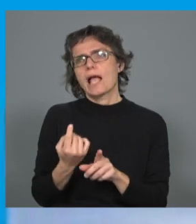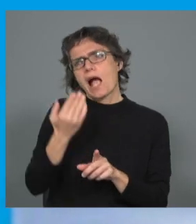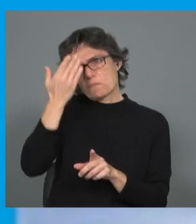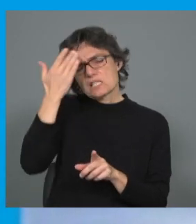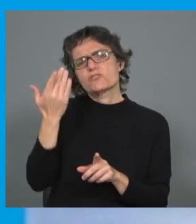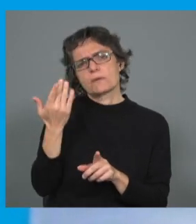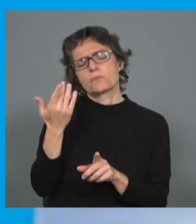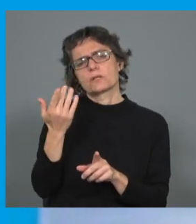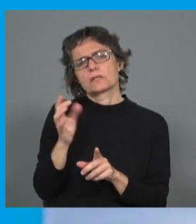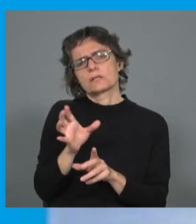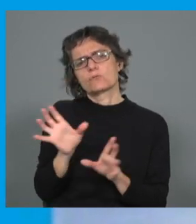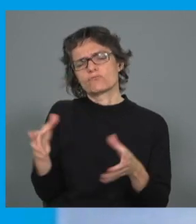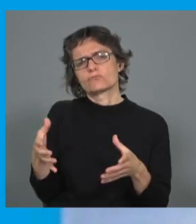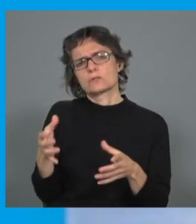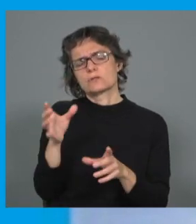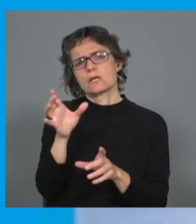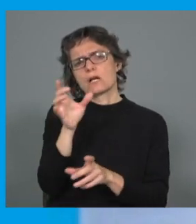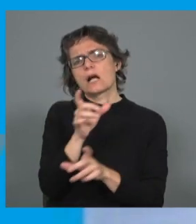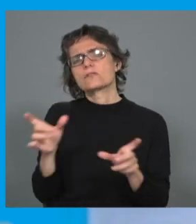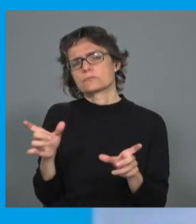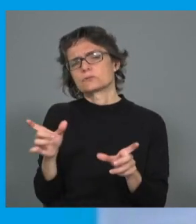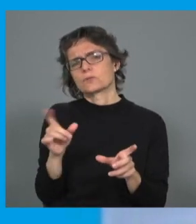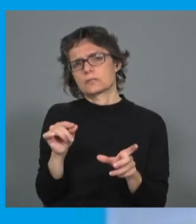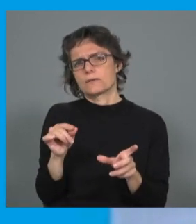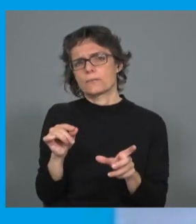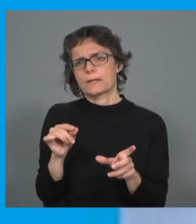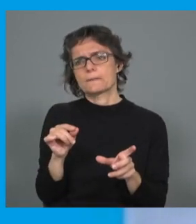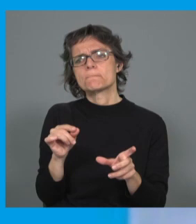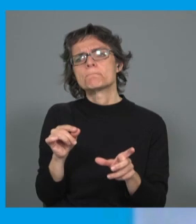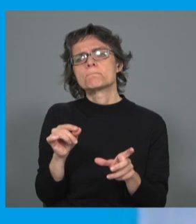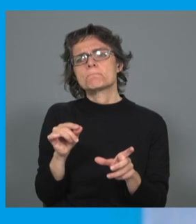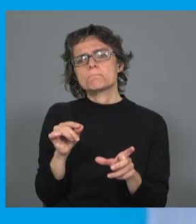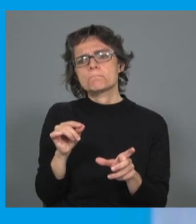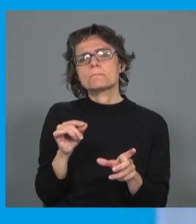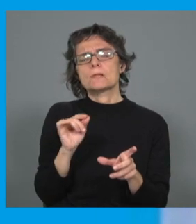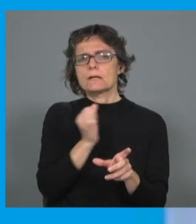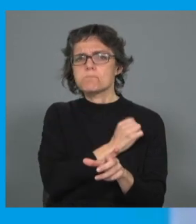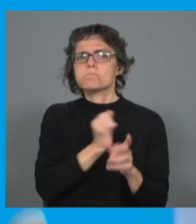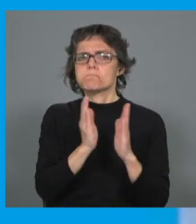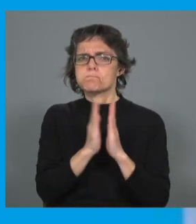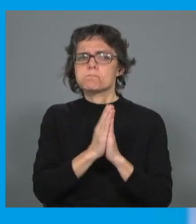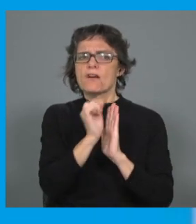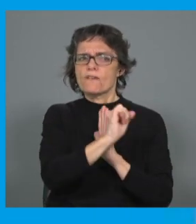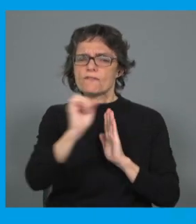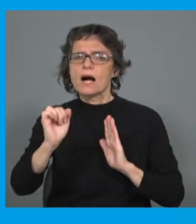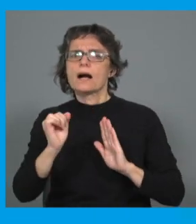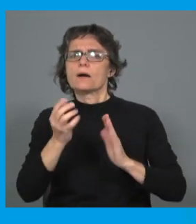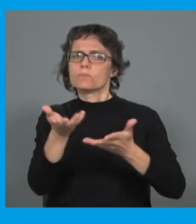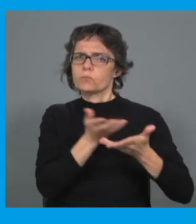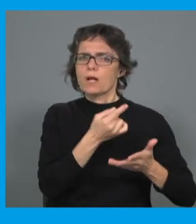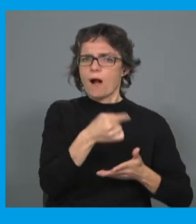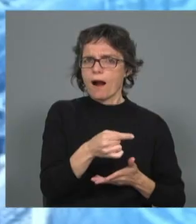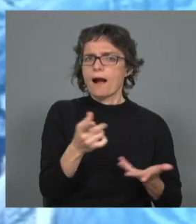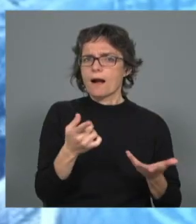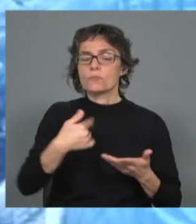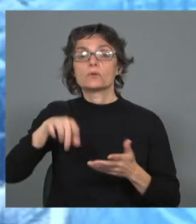as pessoas nas nossas circunstâncias começam a ter acolhimento nas suas paróquias e não têm que vir para a paróquia de Santa